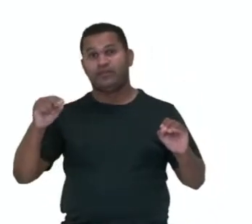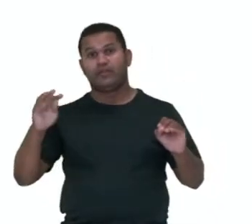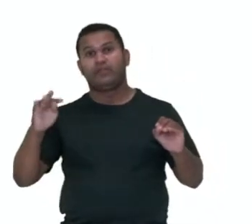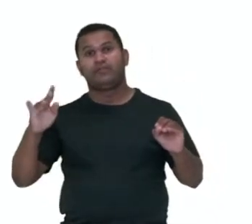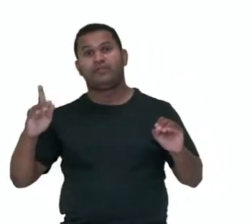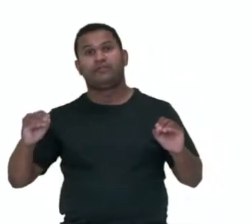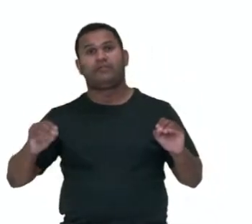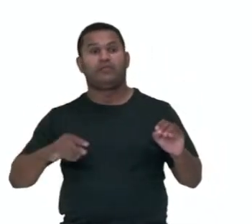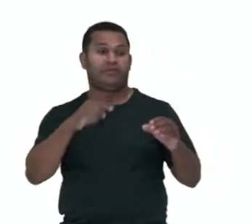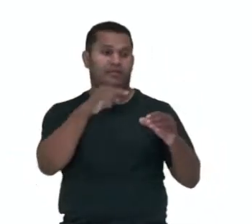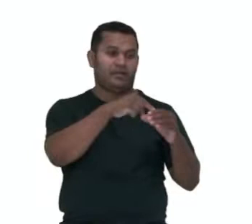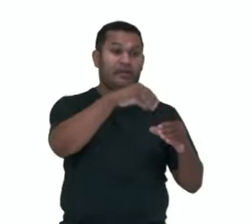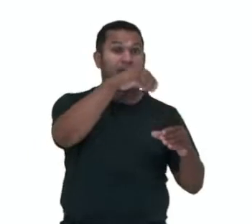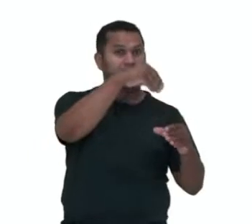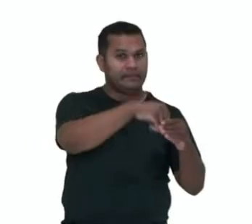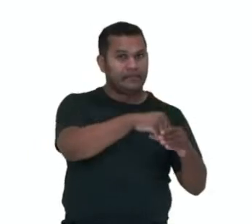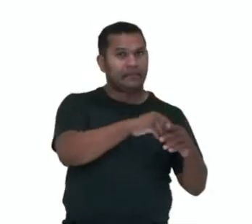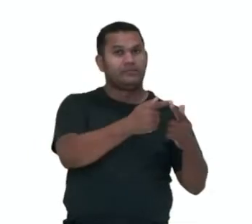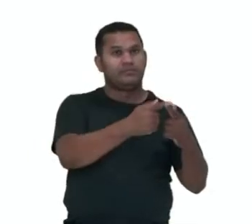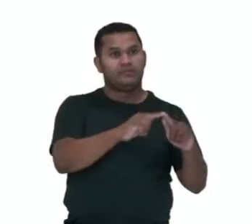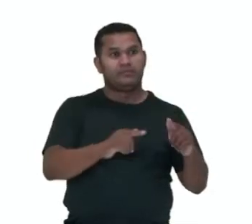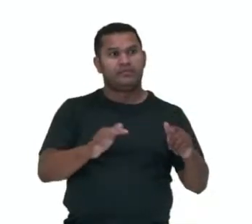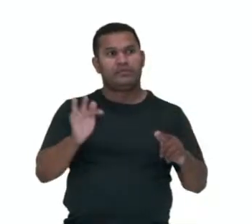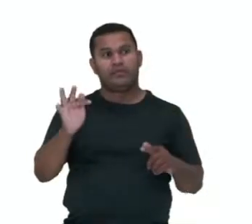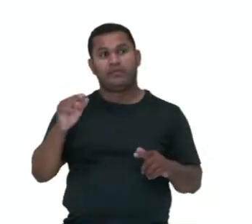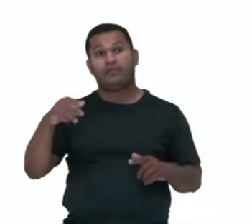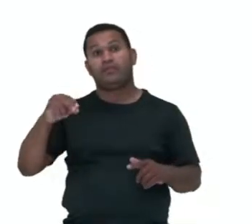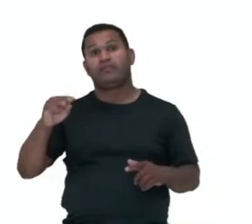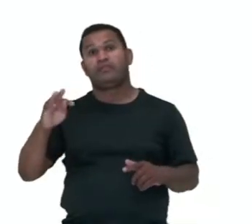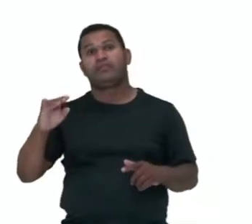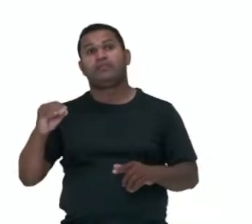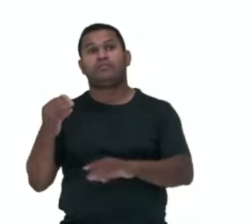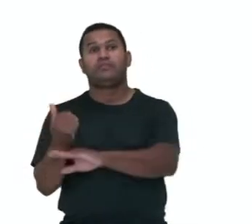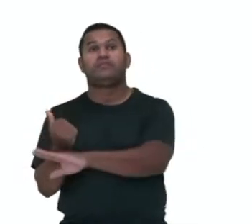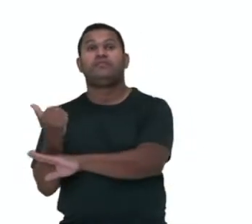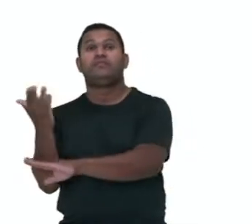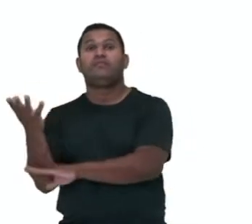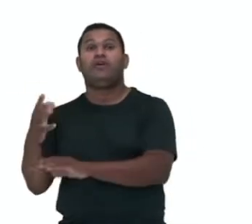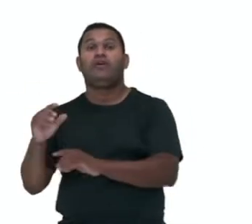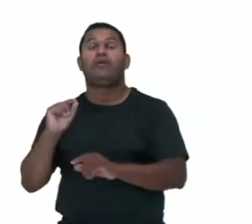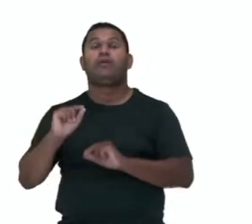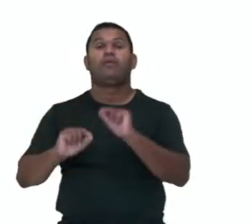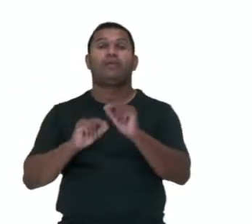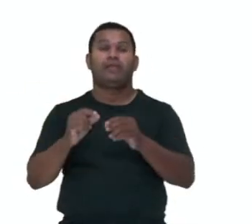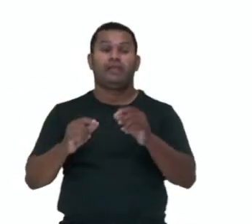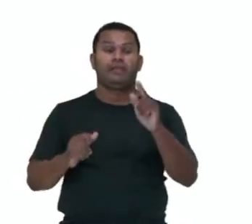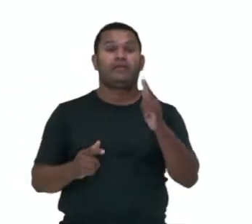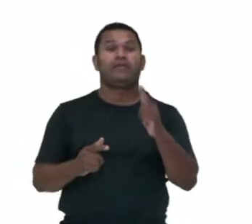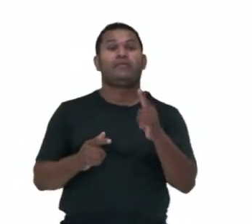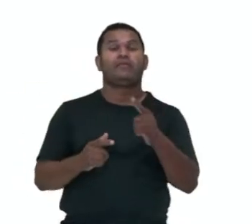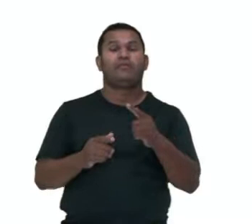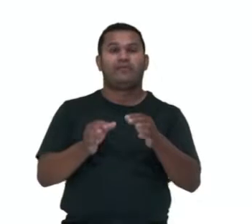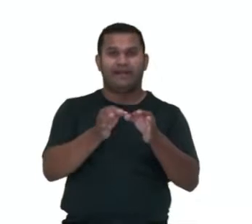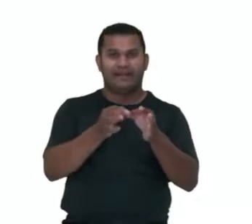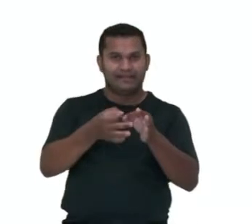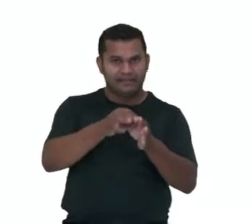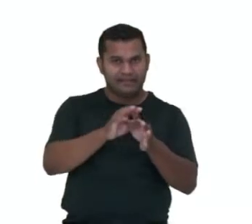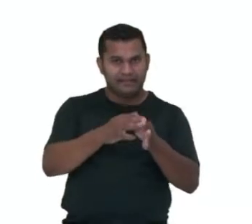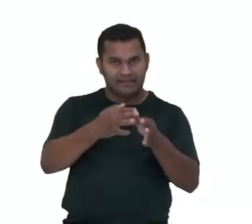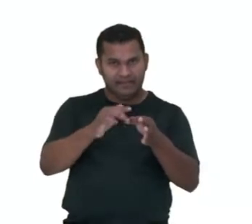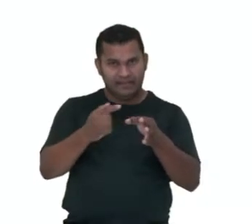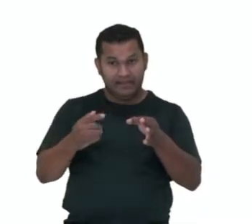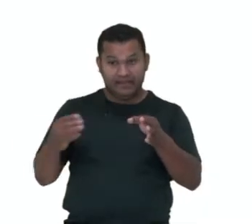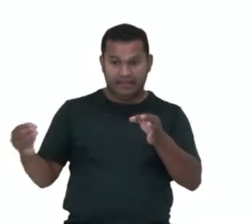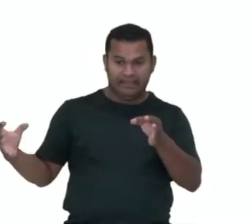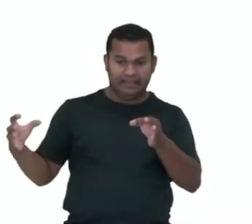indivíduo, a partir do impacto causado por essas influências ambientais no epigenoma. Tá? Então, ela